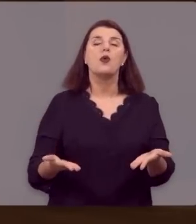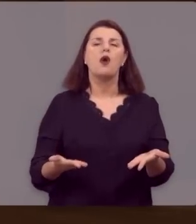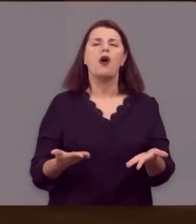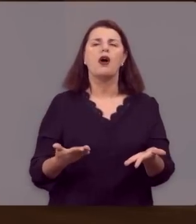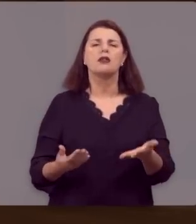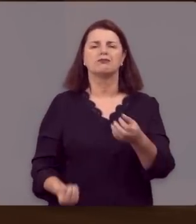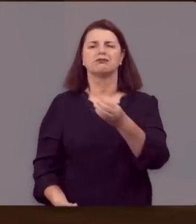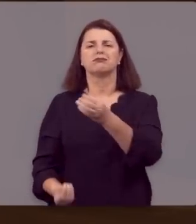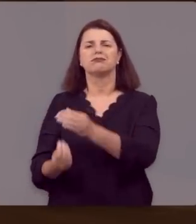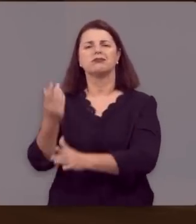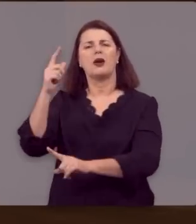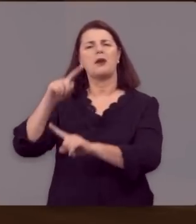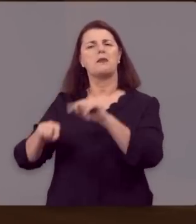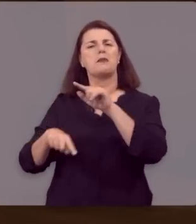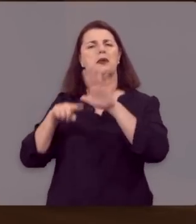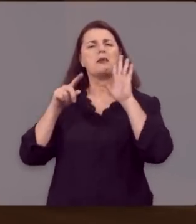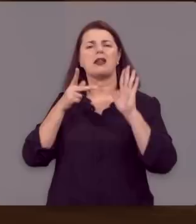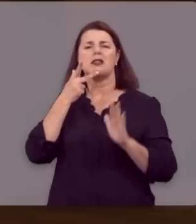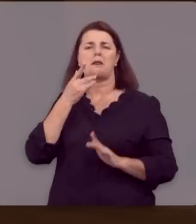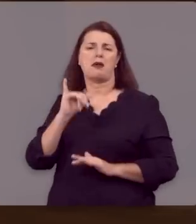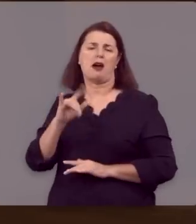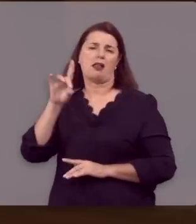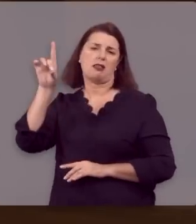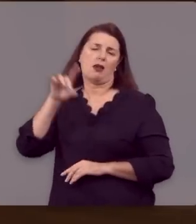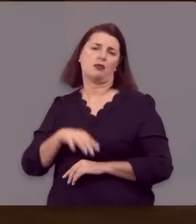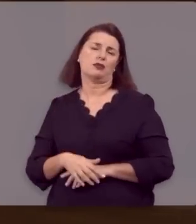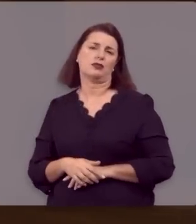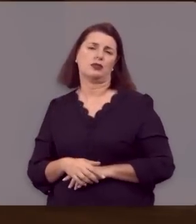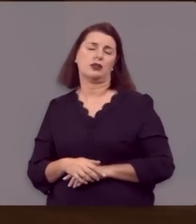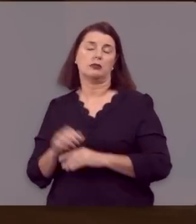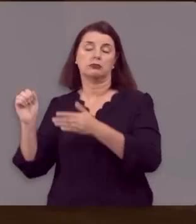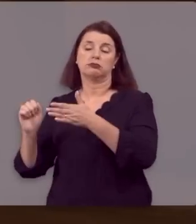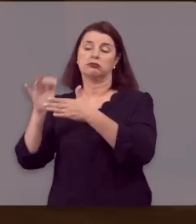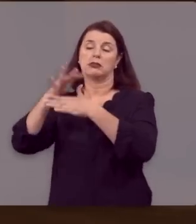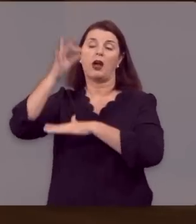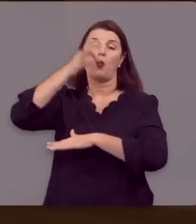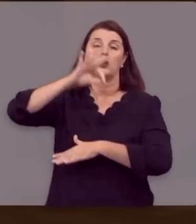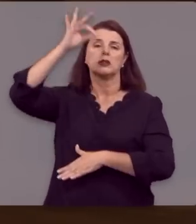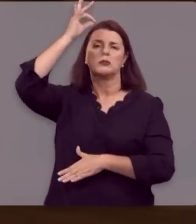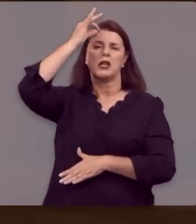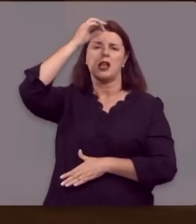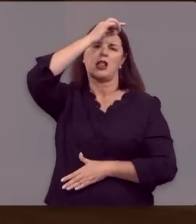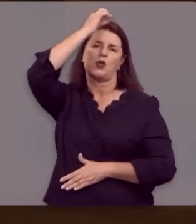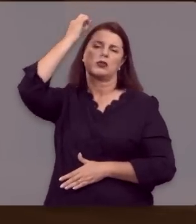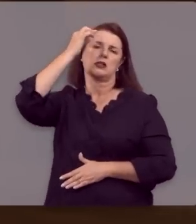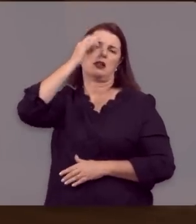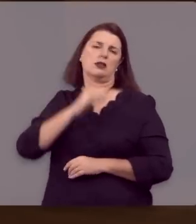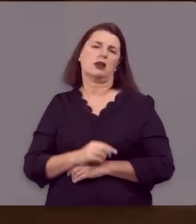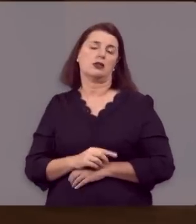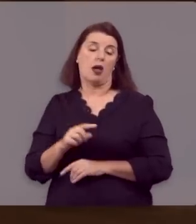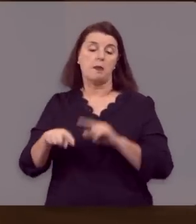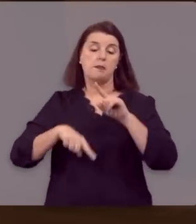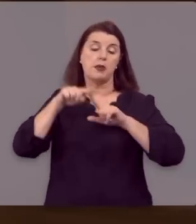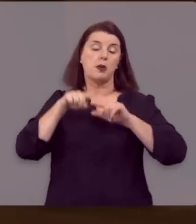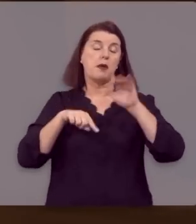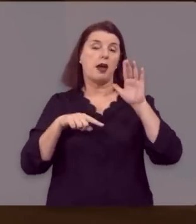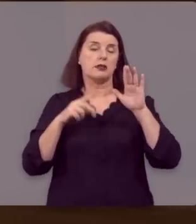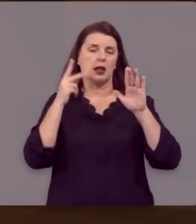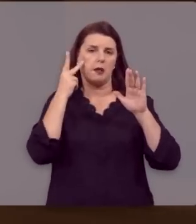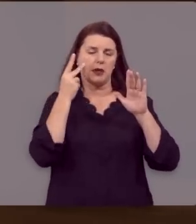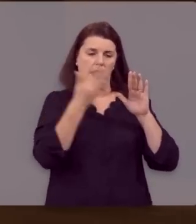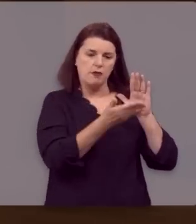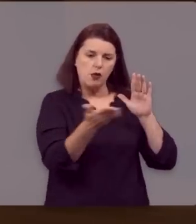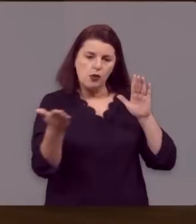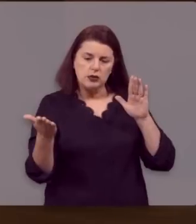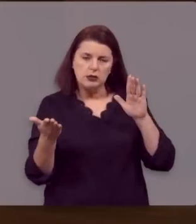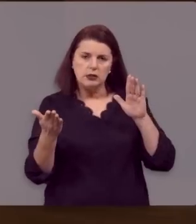o cumprimento da promessa do Pai, que derramaria o seu Espírito. E esta promessa não é apenas para